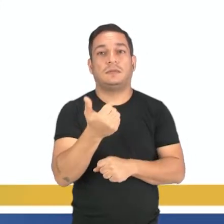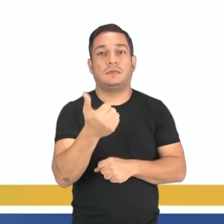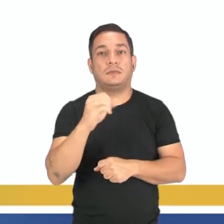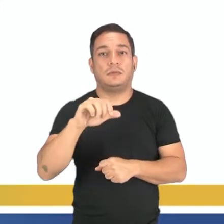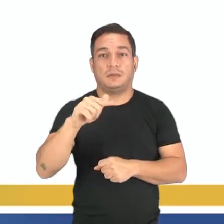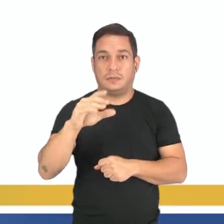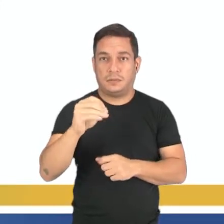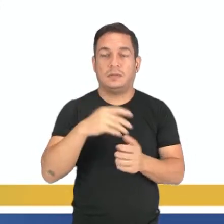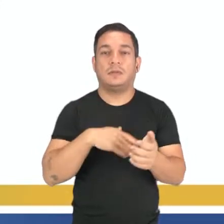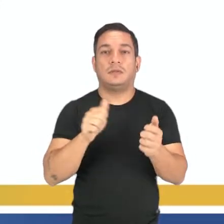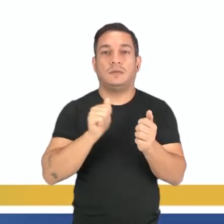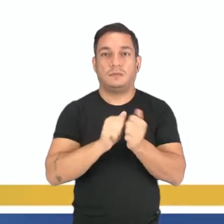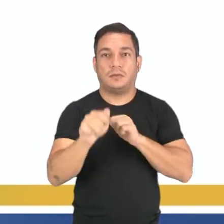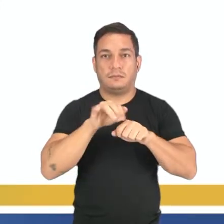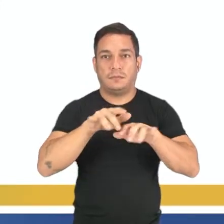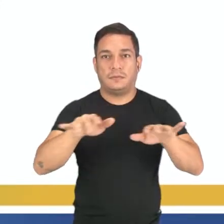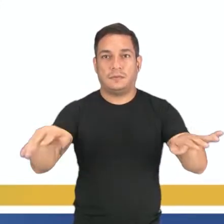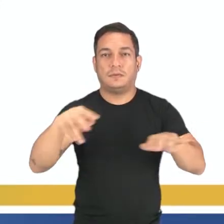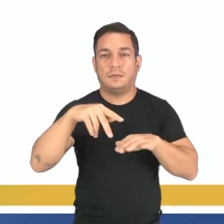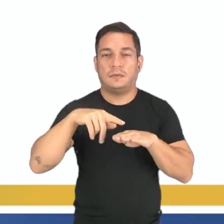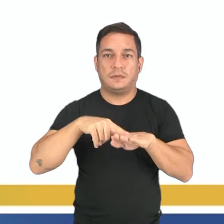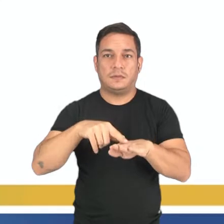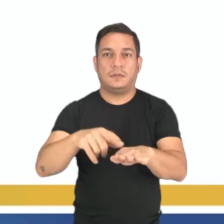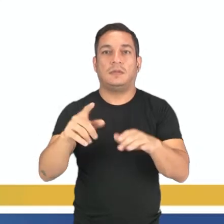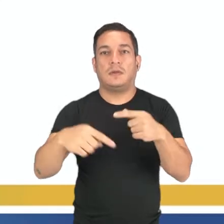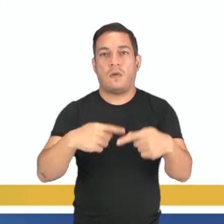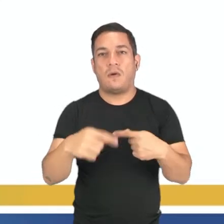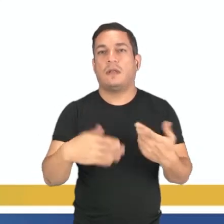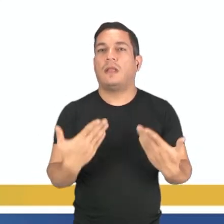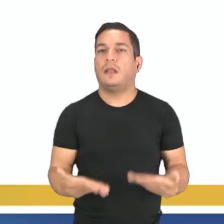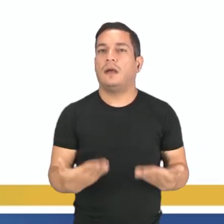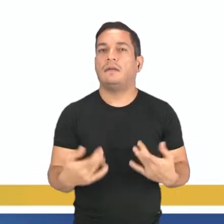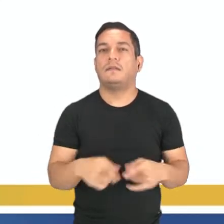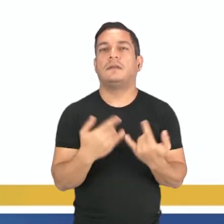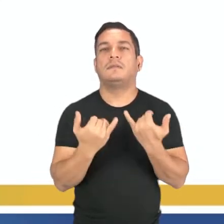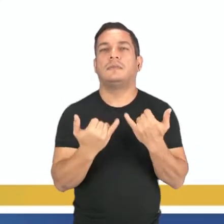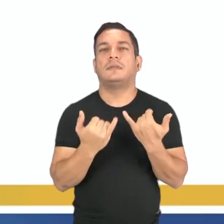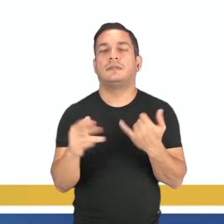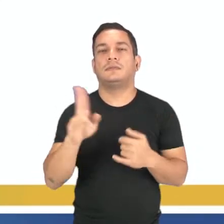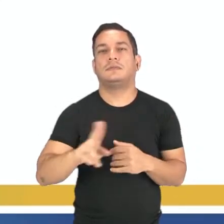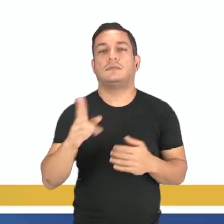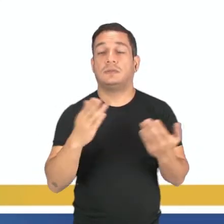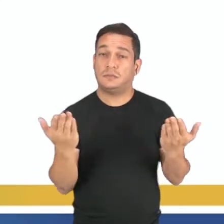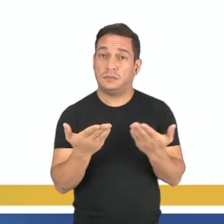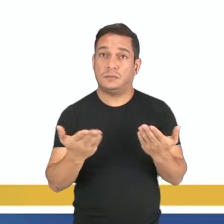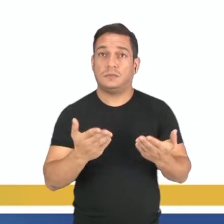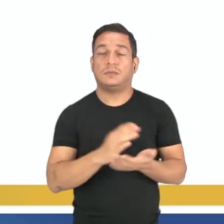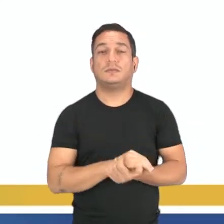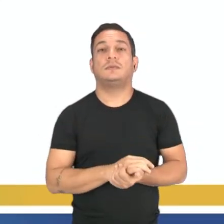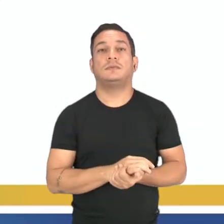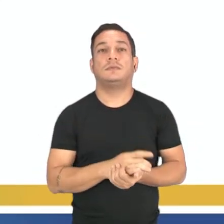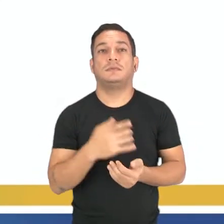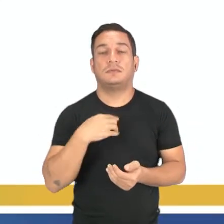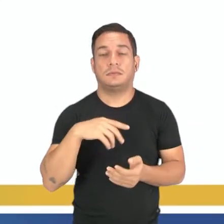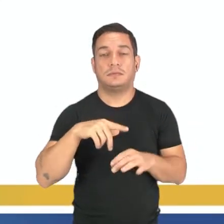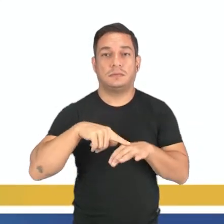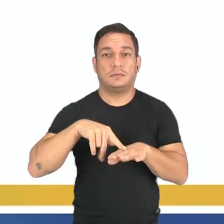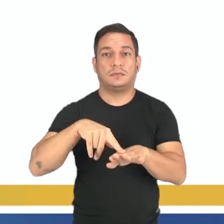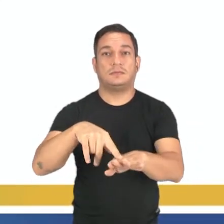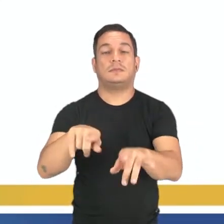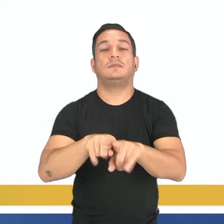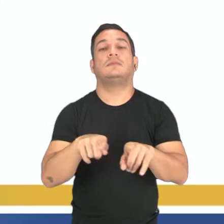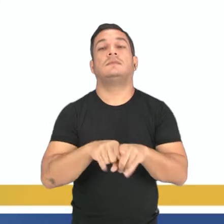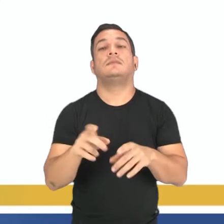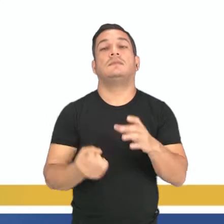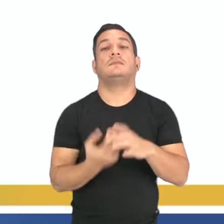se popularizar, com pranchas e rodas leves, semelhantes às que são usadas hoje. No embalo do skate, foi